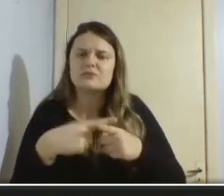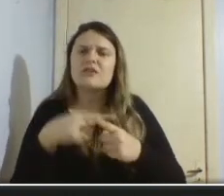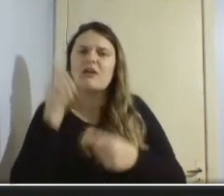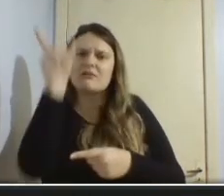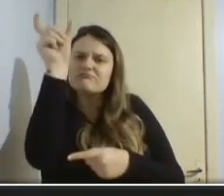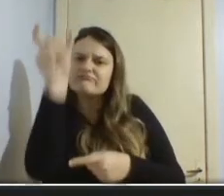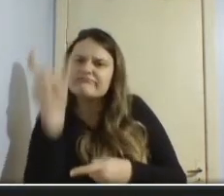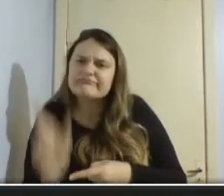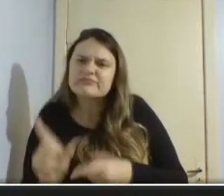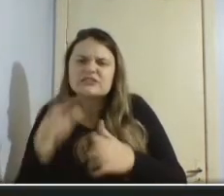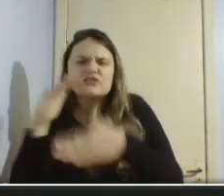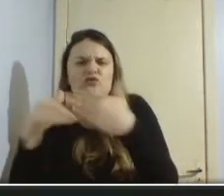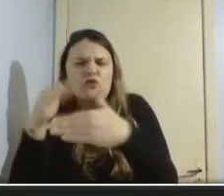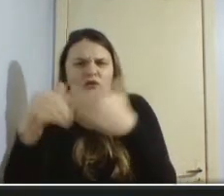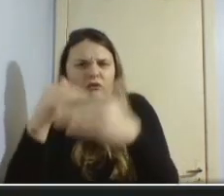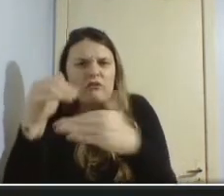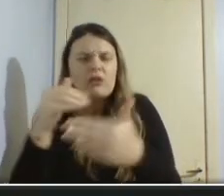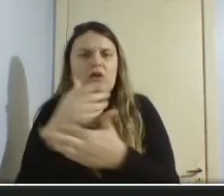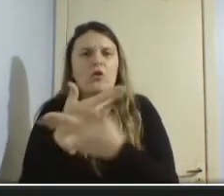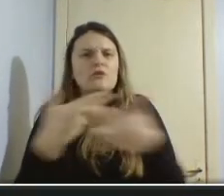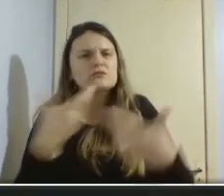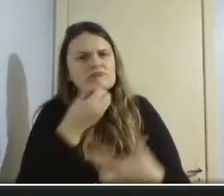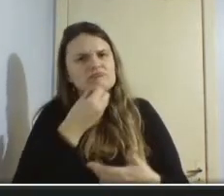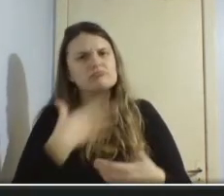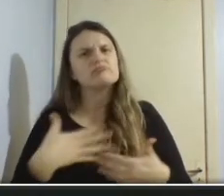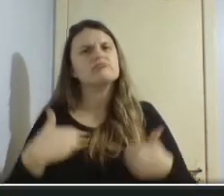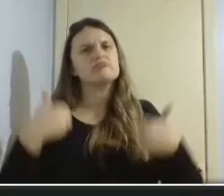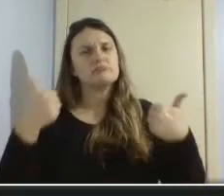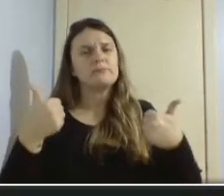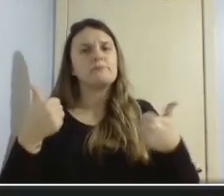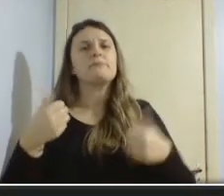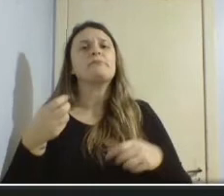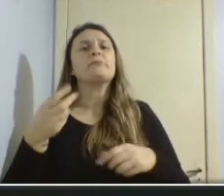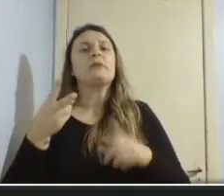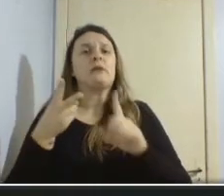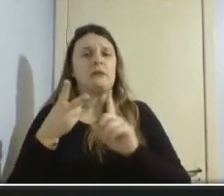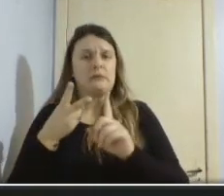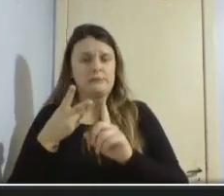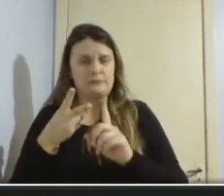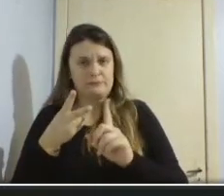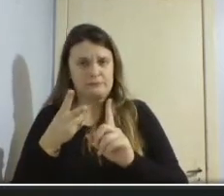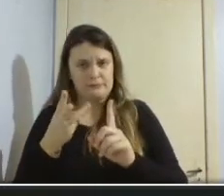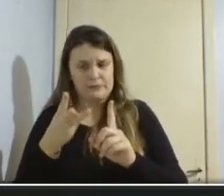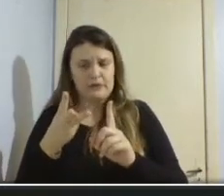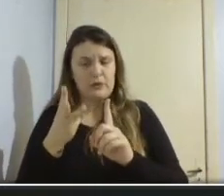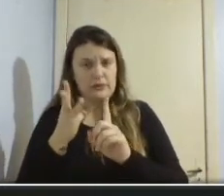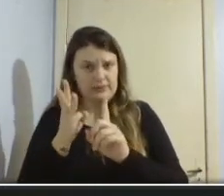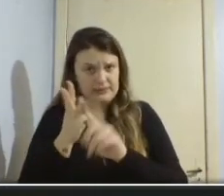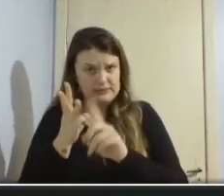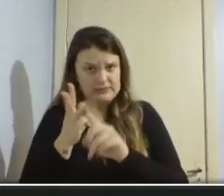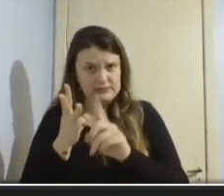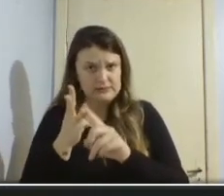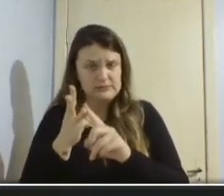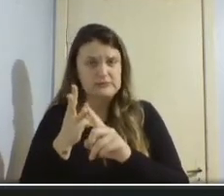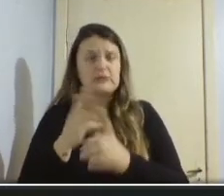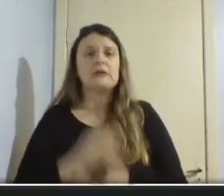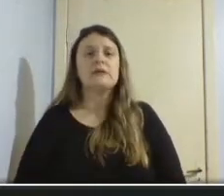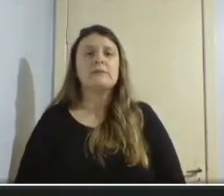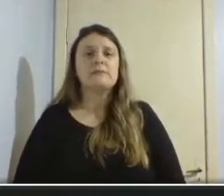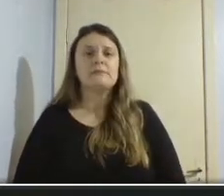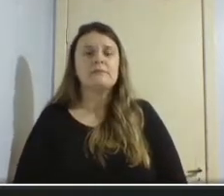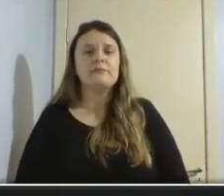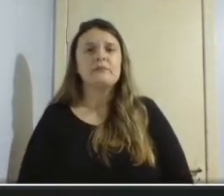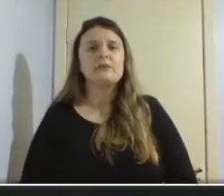boas atitudes. Um outro ponto importante, que seria o terceiro pilar do contexto, é o